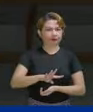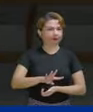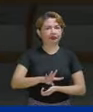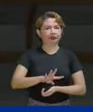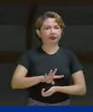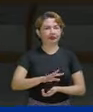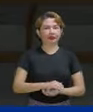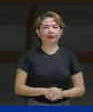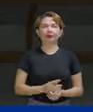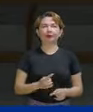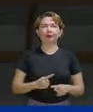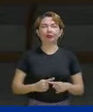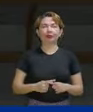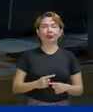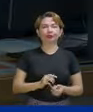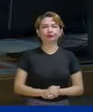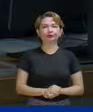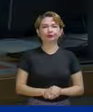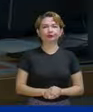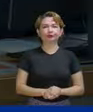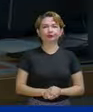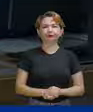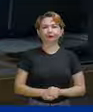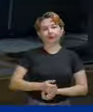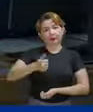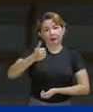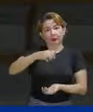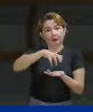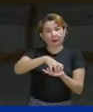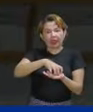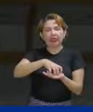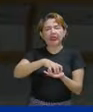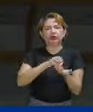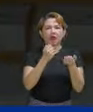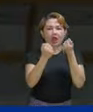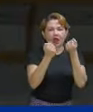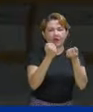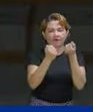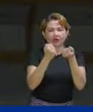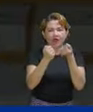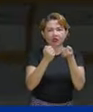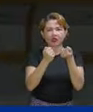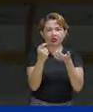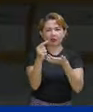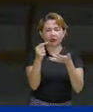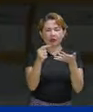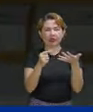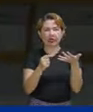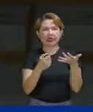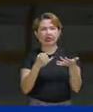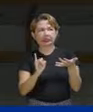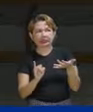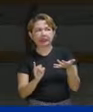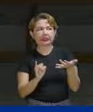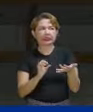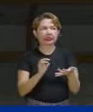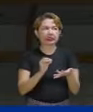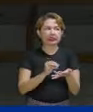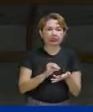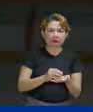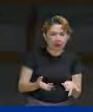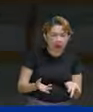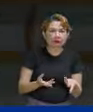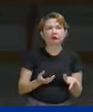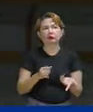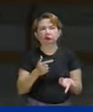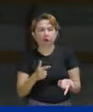Ele entende que ele vai priorizar o mérito e vai avaliar essas questões levantadas Ou não, eu vou dizer isso